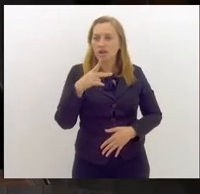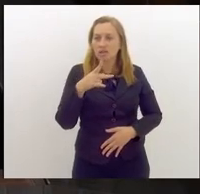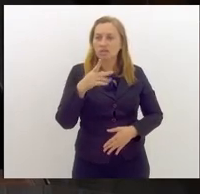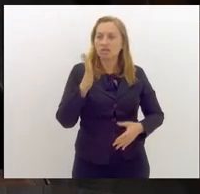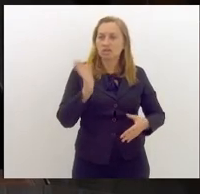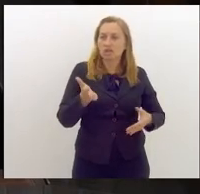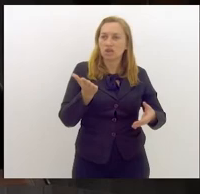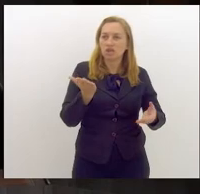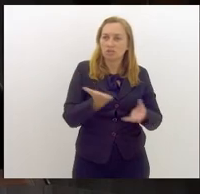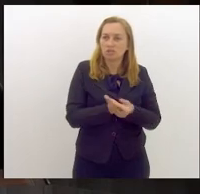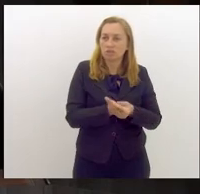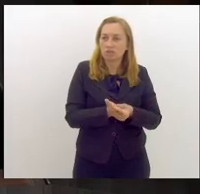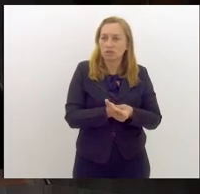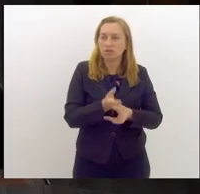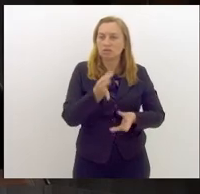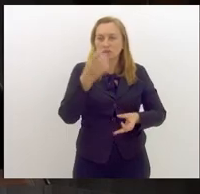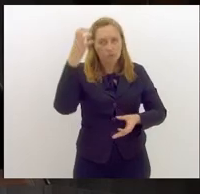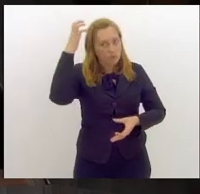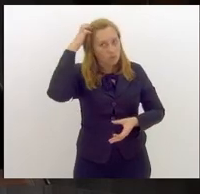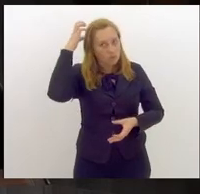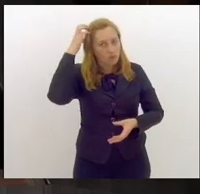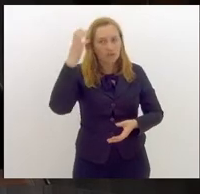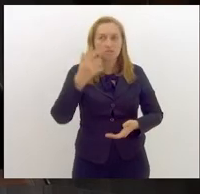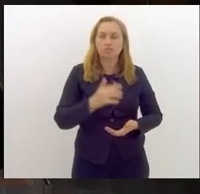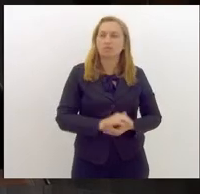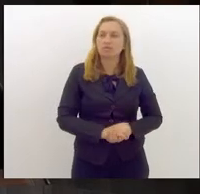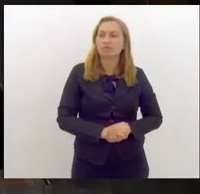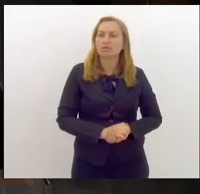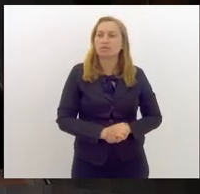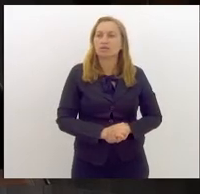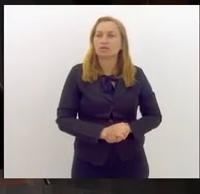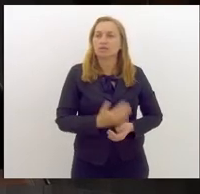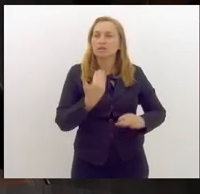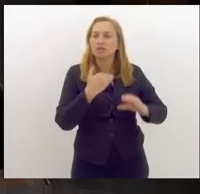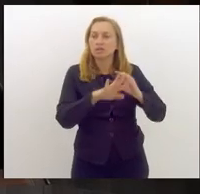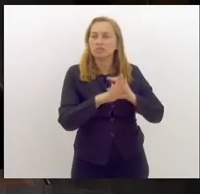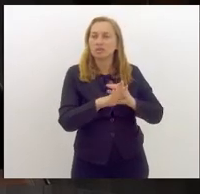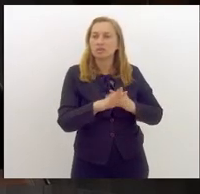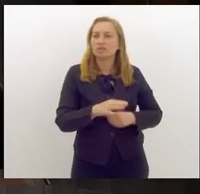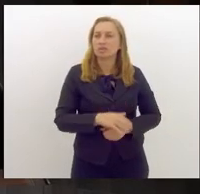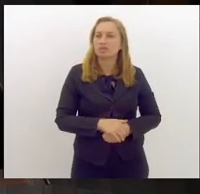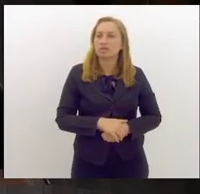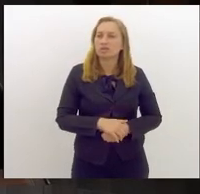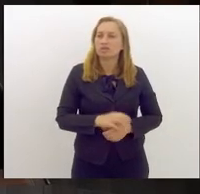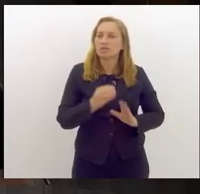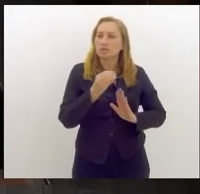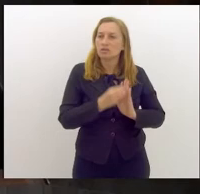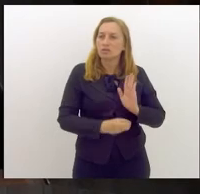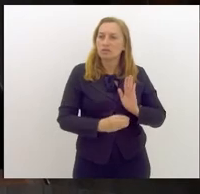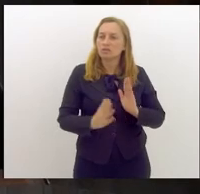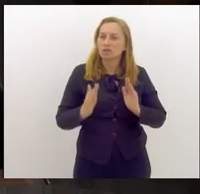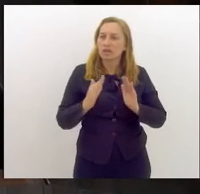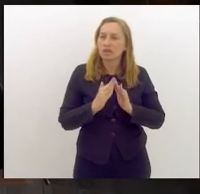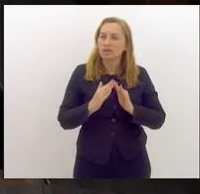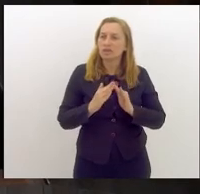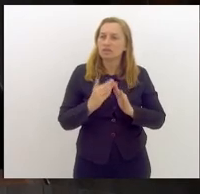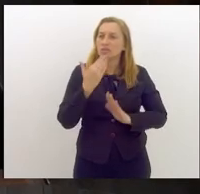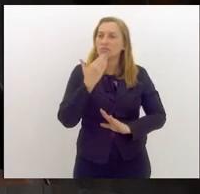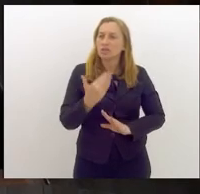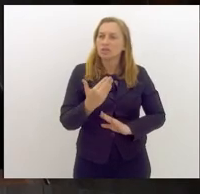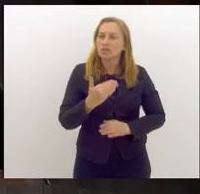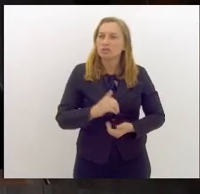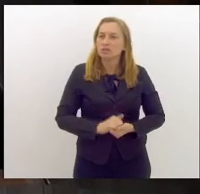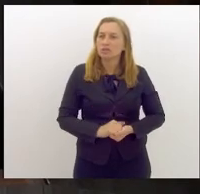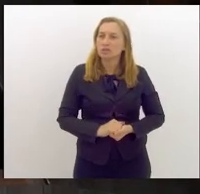julgado esse processo em Segunda instância e manda paralelo a isso o ofício para casa pedindo